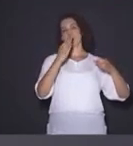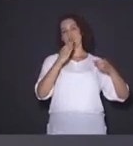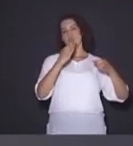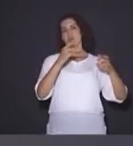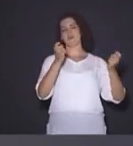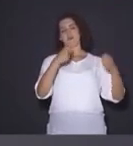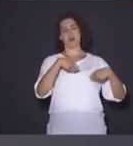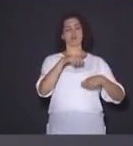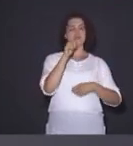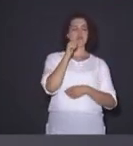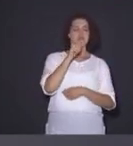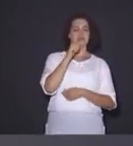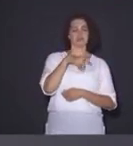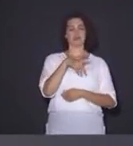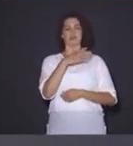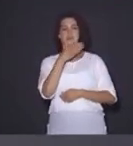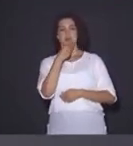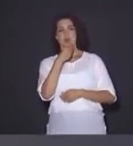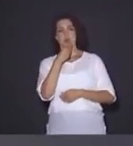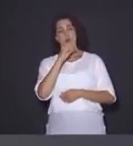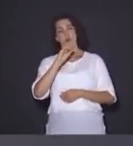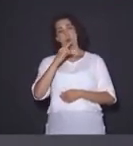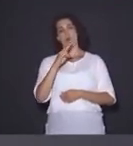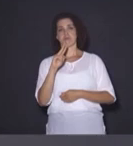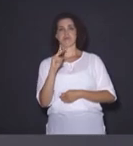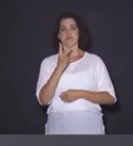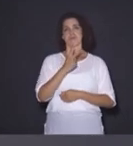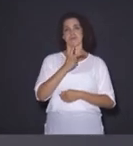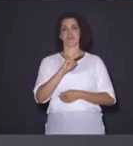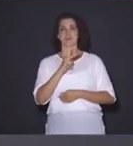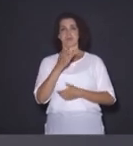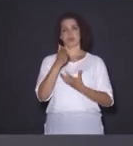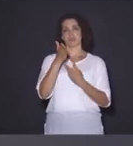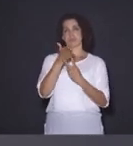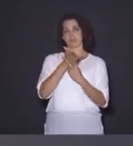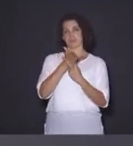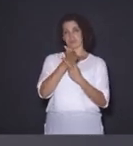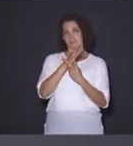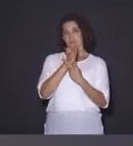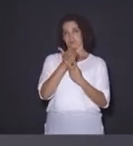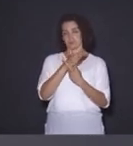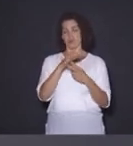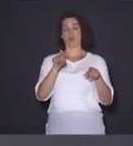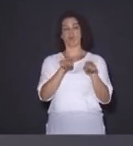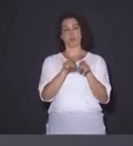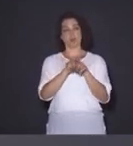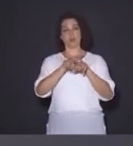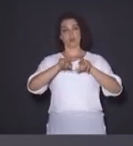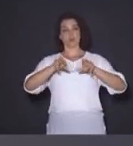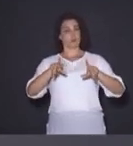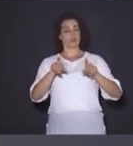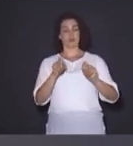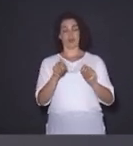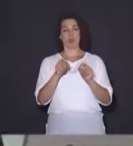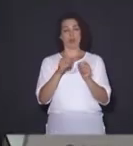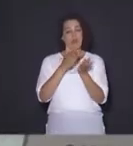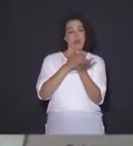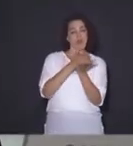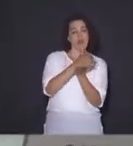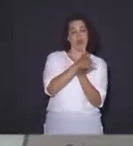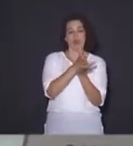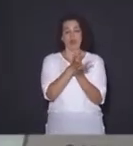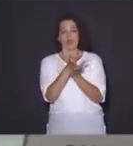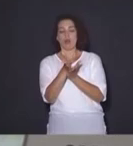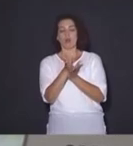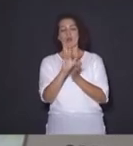pode ser feminino masculino ou intersexo né a gente tem também a orientação afetivo sexual que